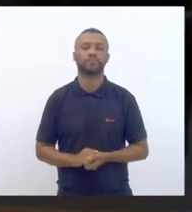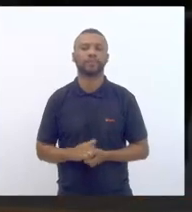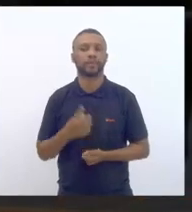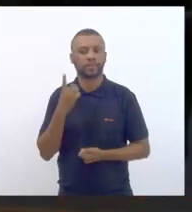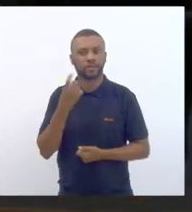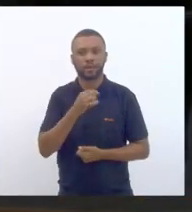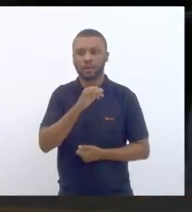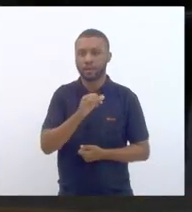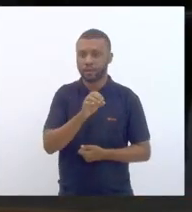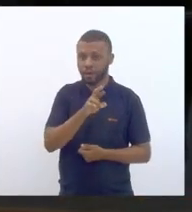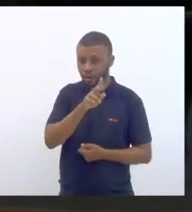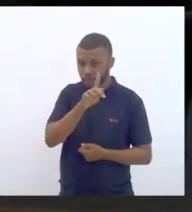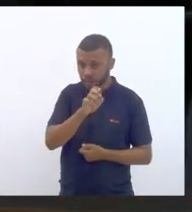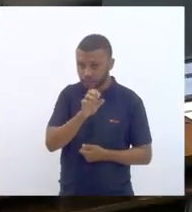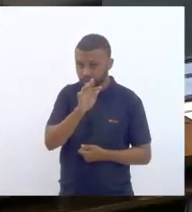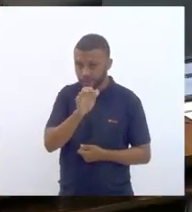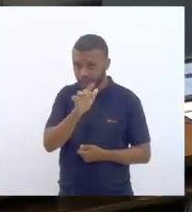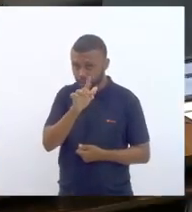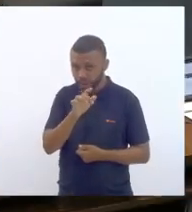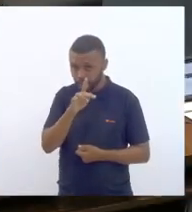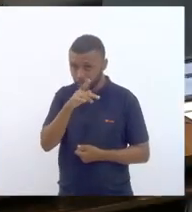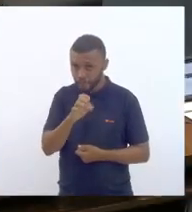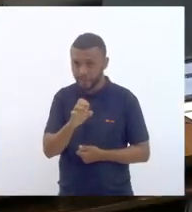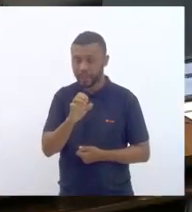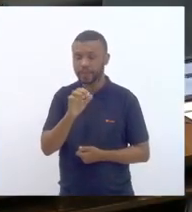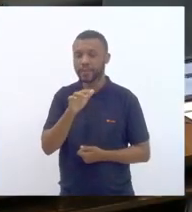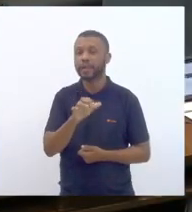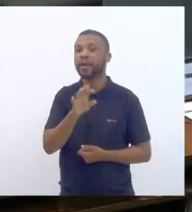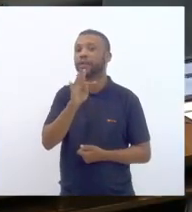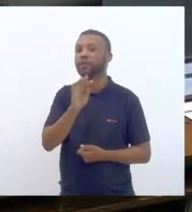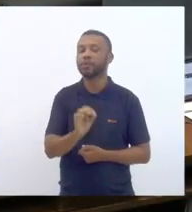Deputado Jorge Felipe Neto.